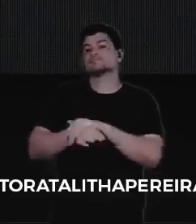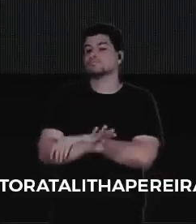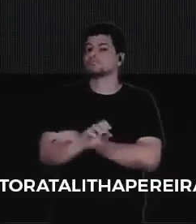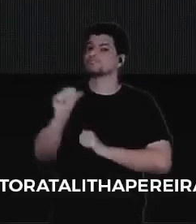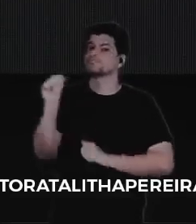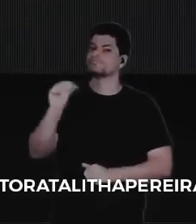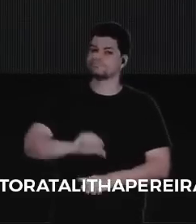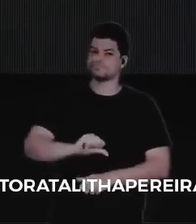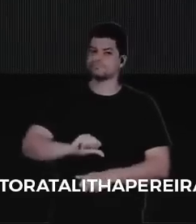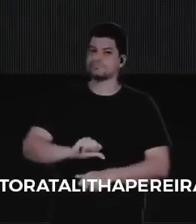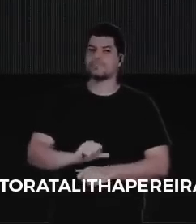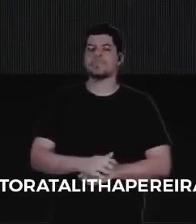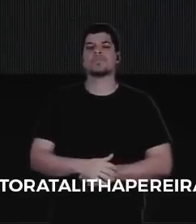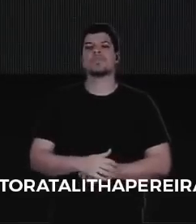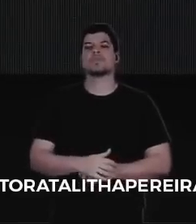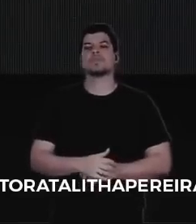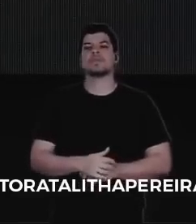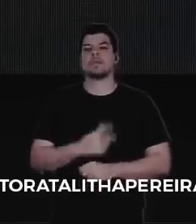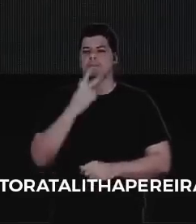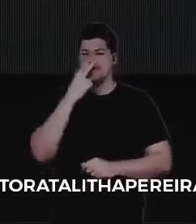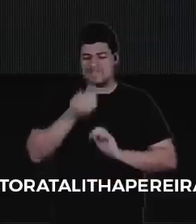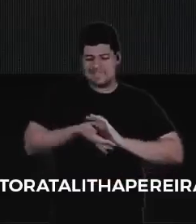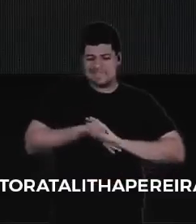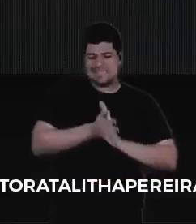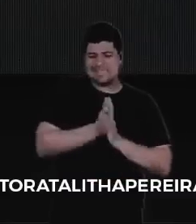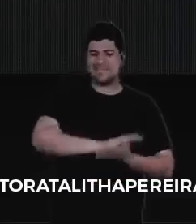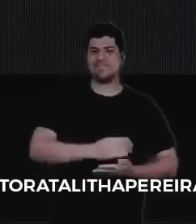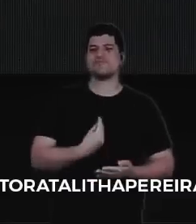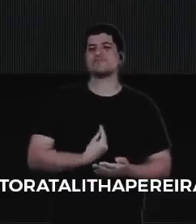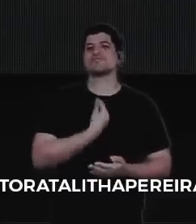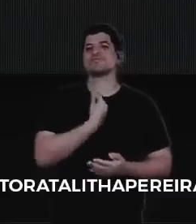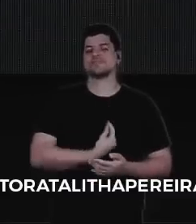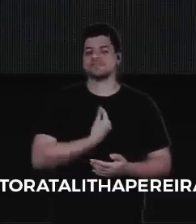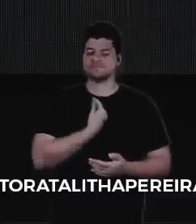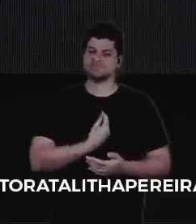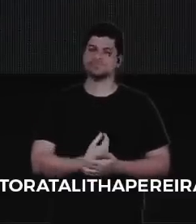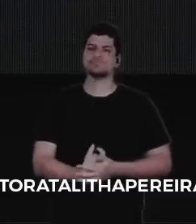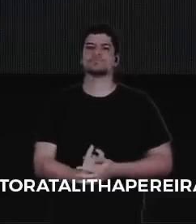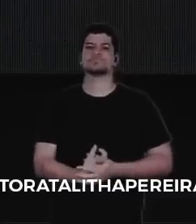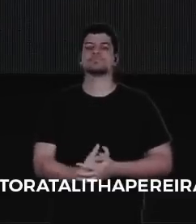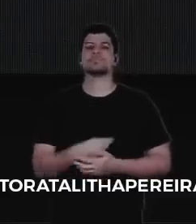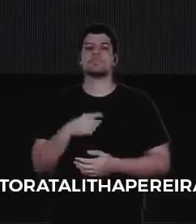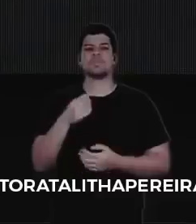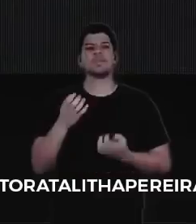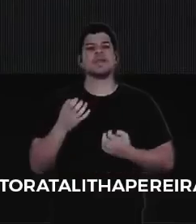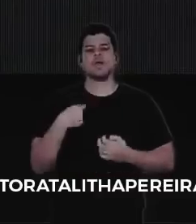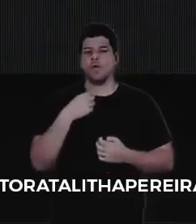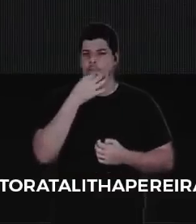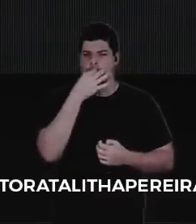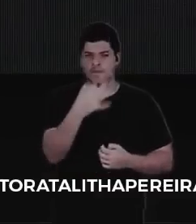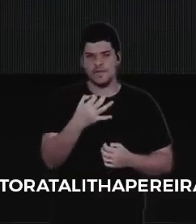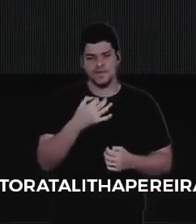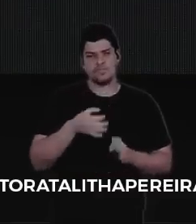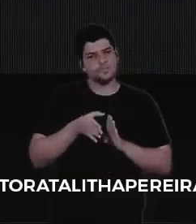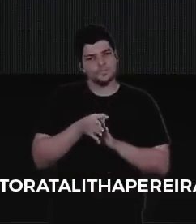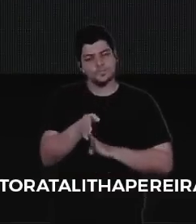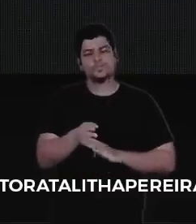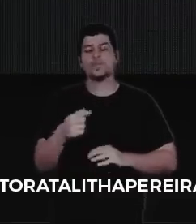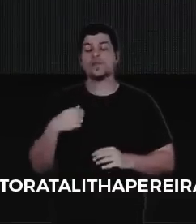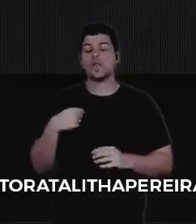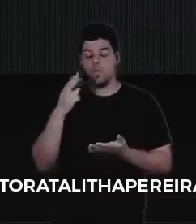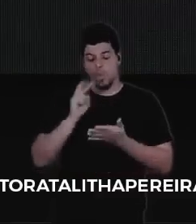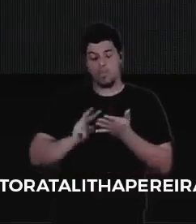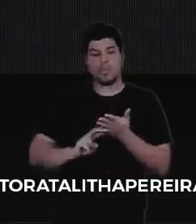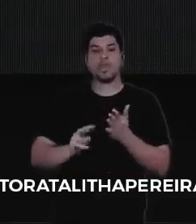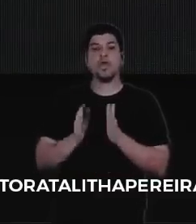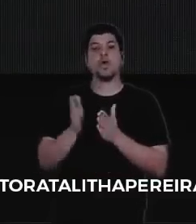negativos, hábitos que são destrutivos para a nossa vida. Você quer uma dica? Eu li um livro chamado